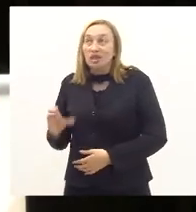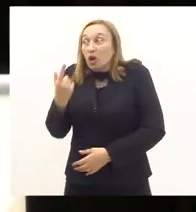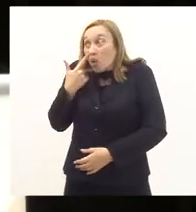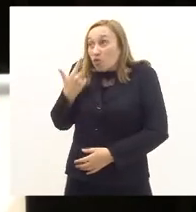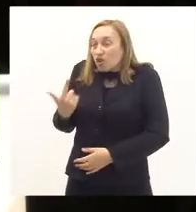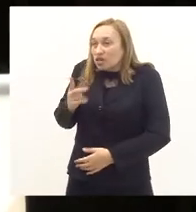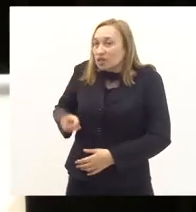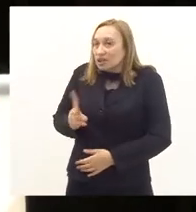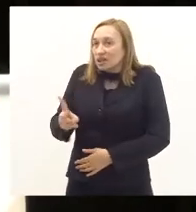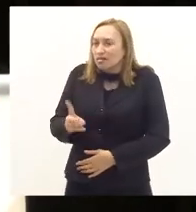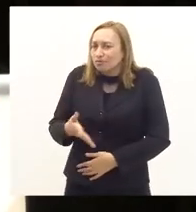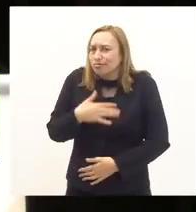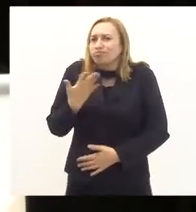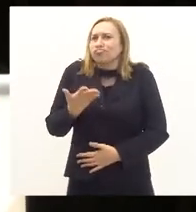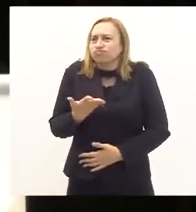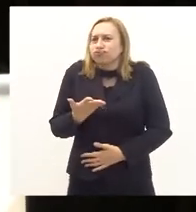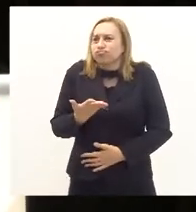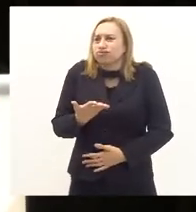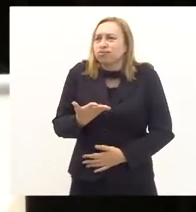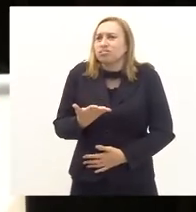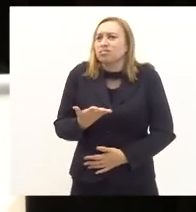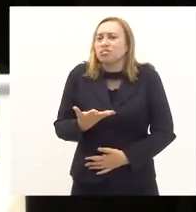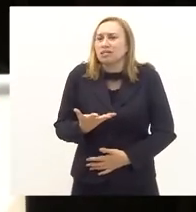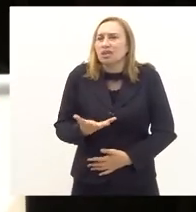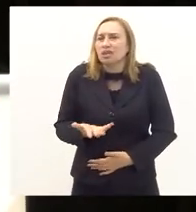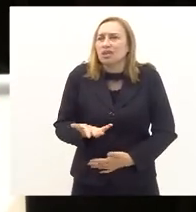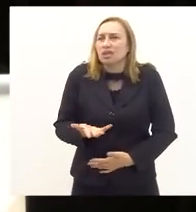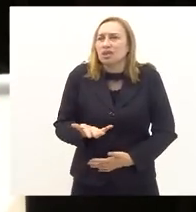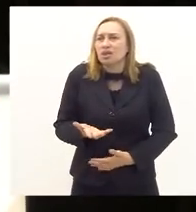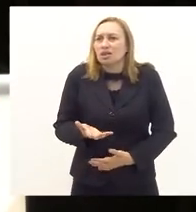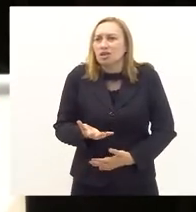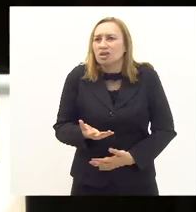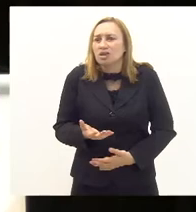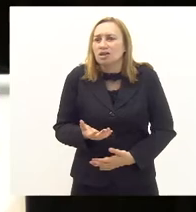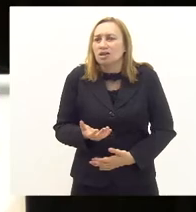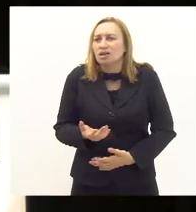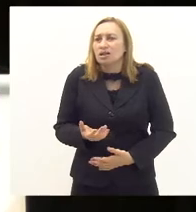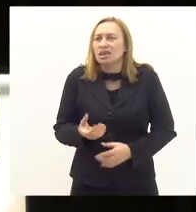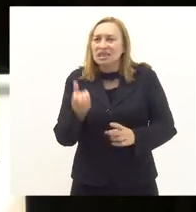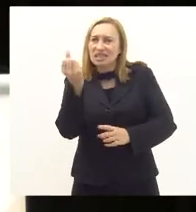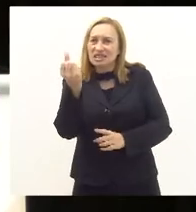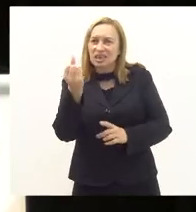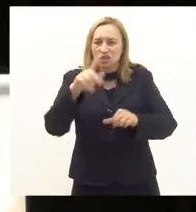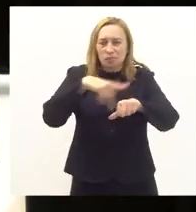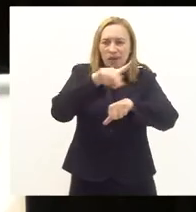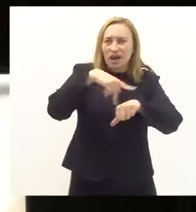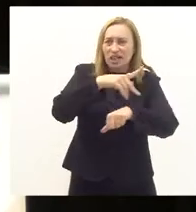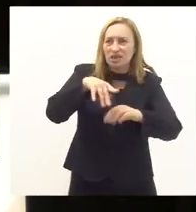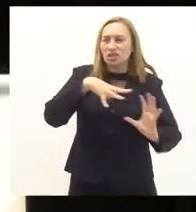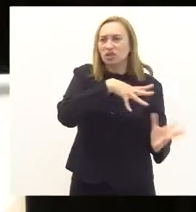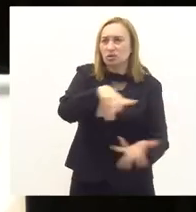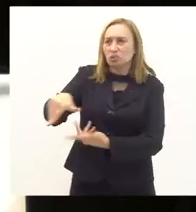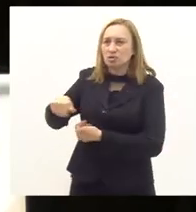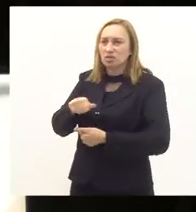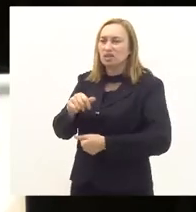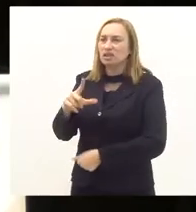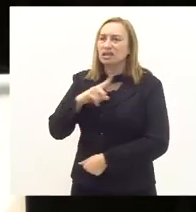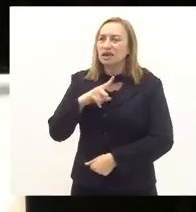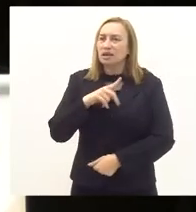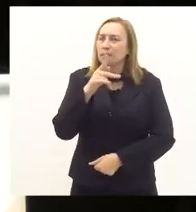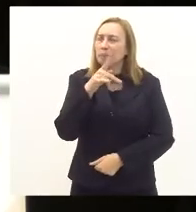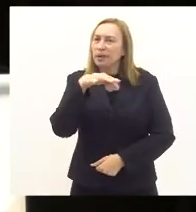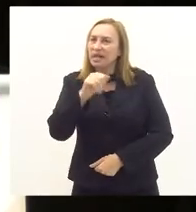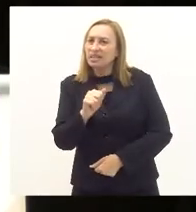vejo sempre aterrorizada o fato de 6 países no mundo ainda terem pena de morte